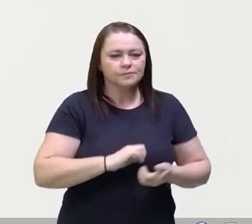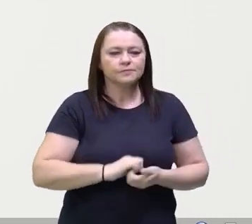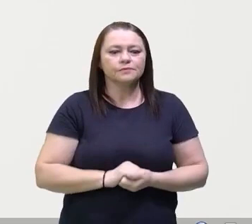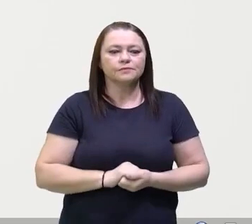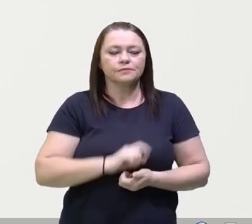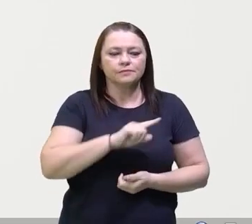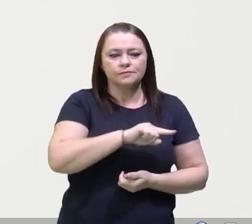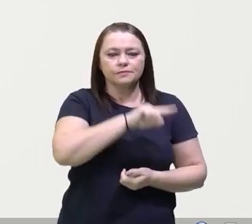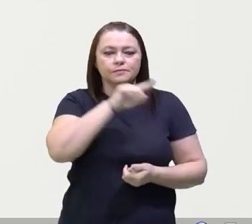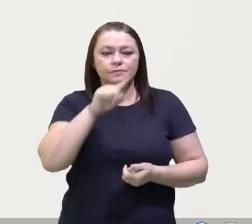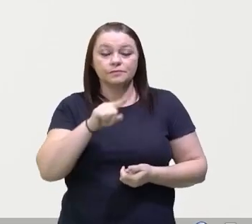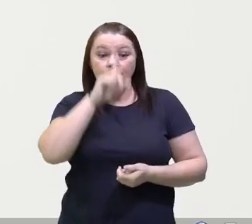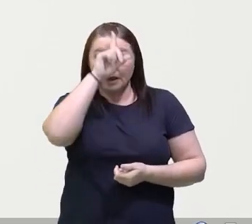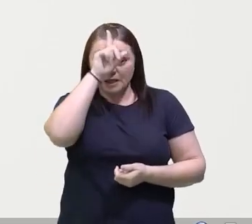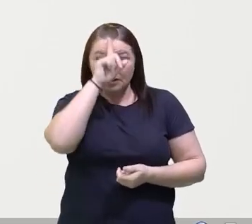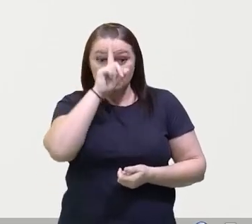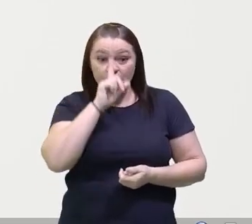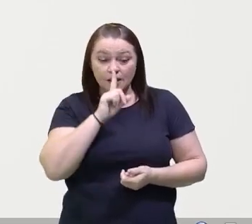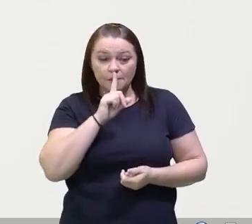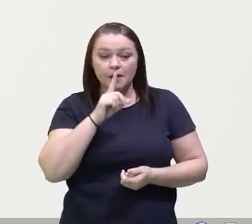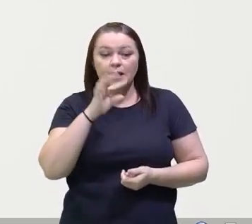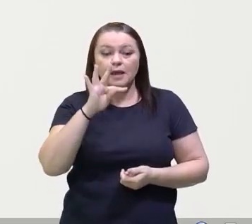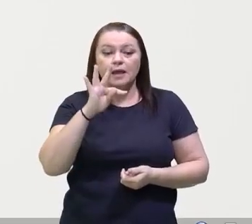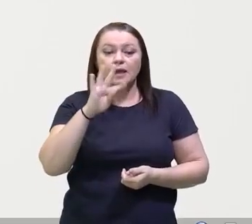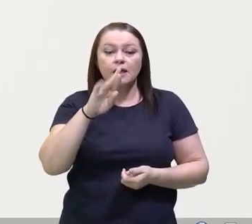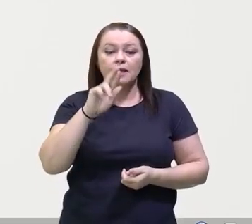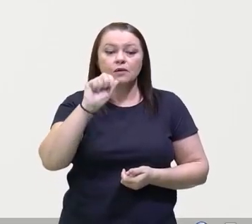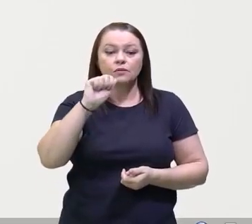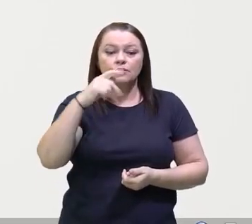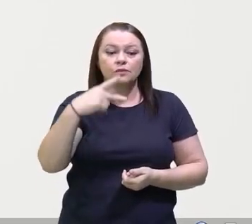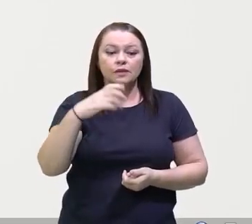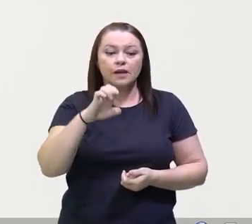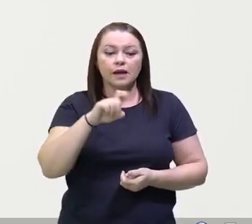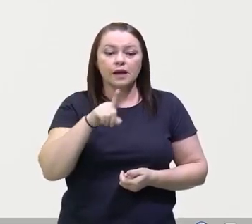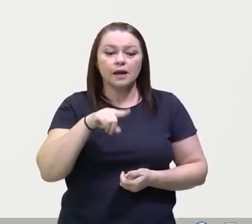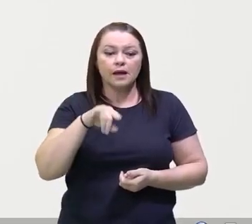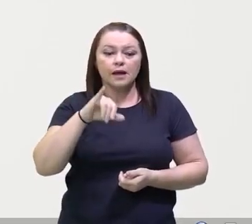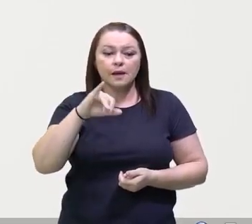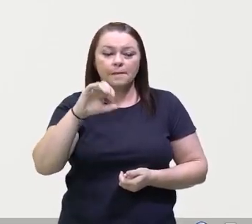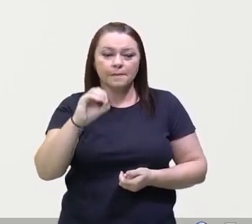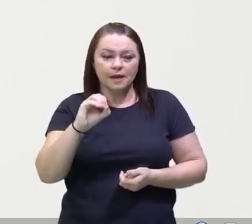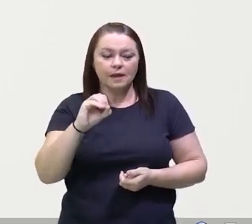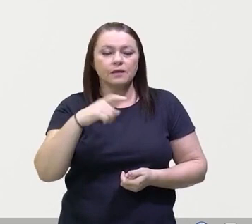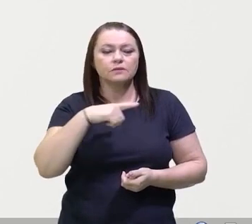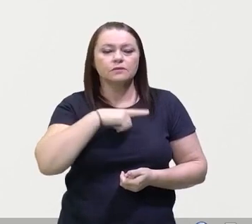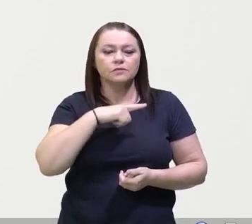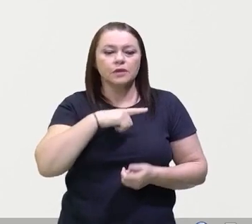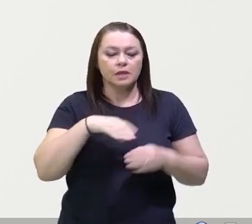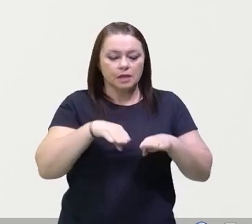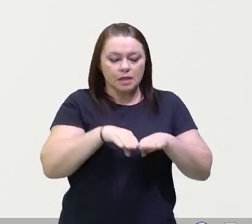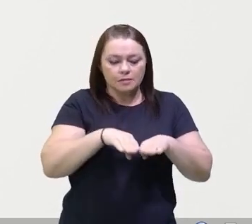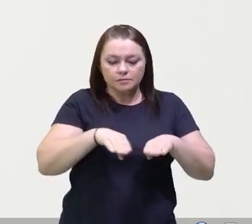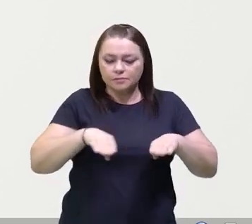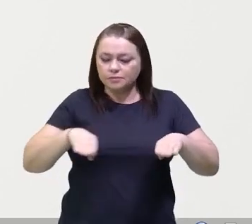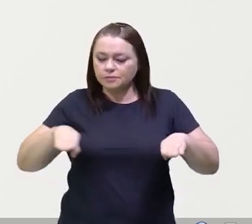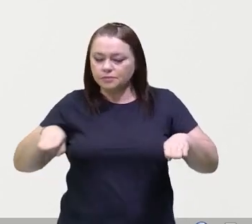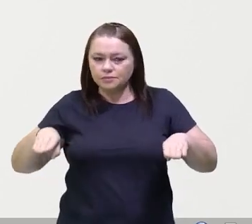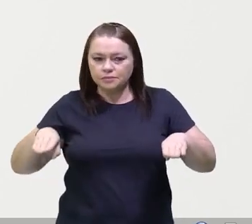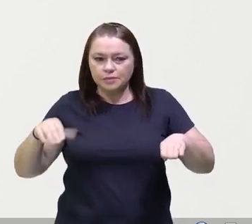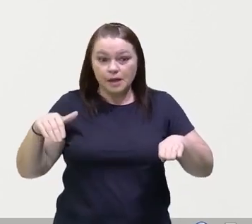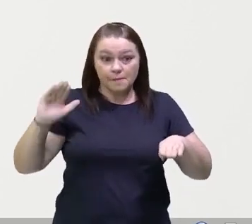Temos aí o trapézio. O trapézio é muito especial, por quê? Porque o trapézio possui base maior,